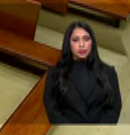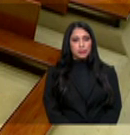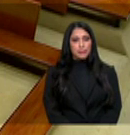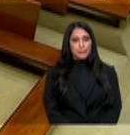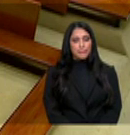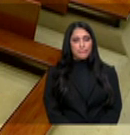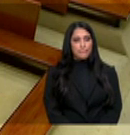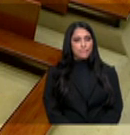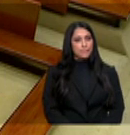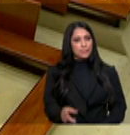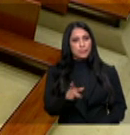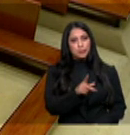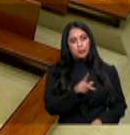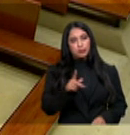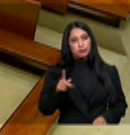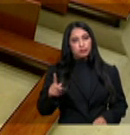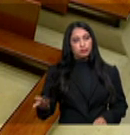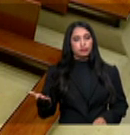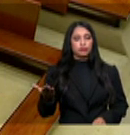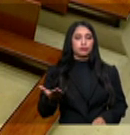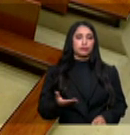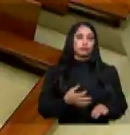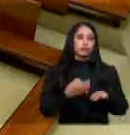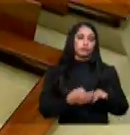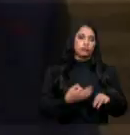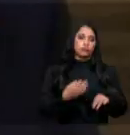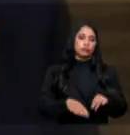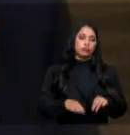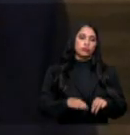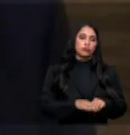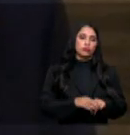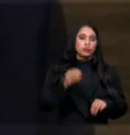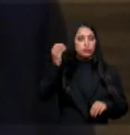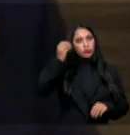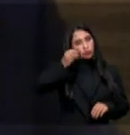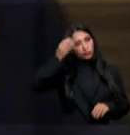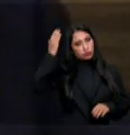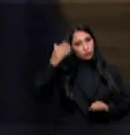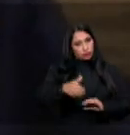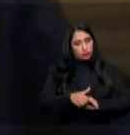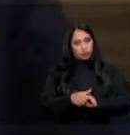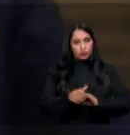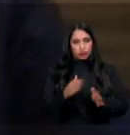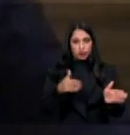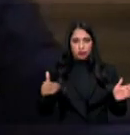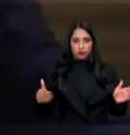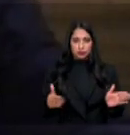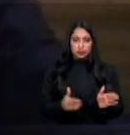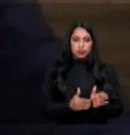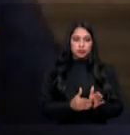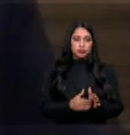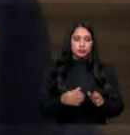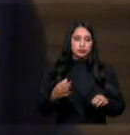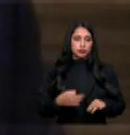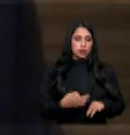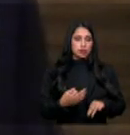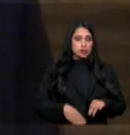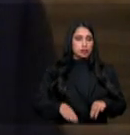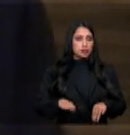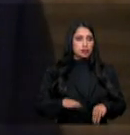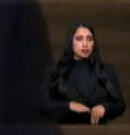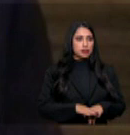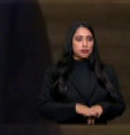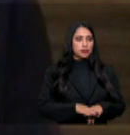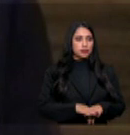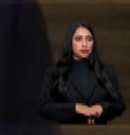Boa noite, presidente, querido amigo ministro Luiz Fux, cumprimento a todos os ministros. O ministro Luiz Roberto Barroso participa